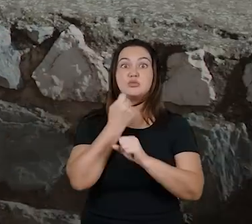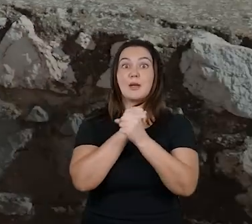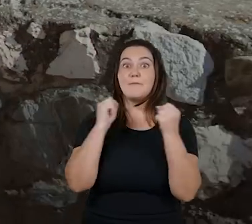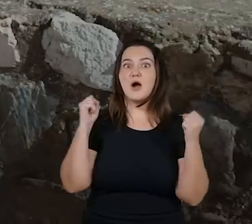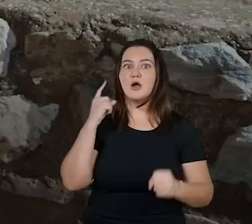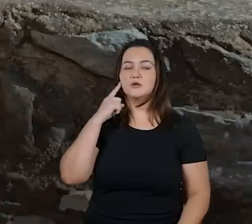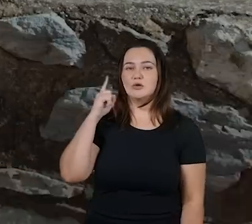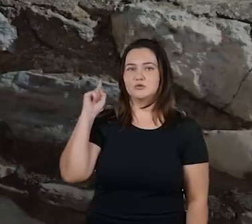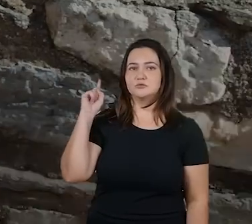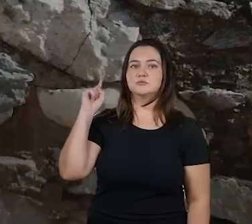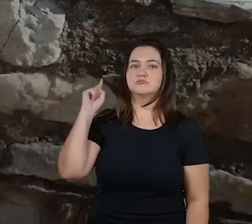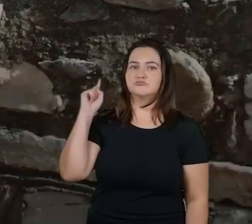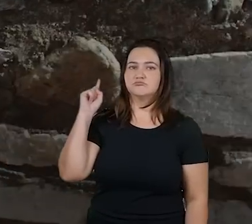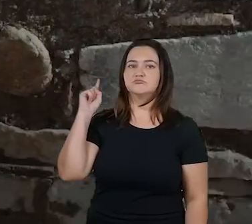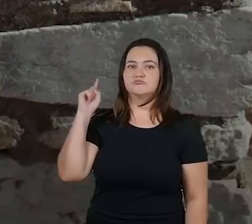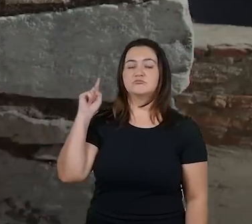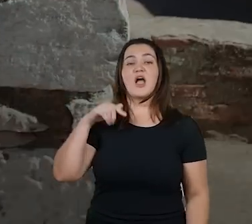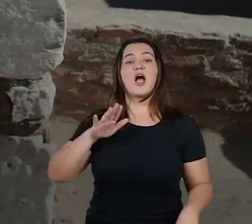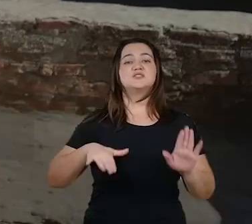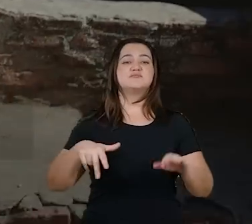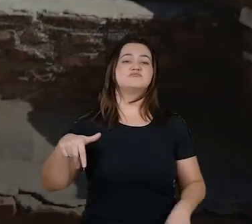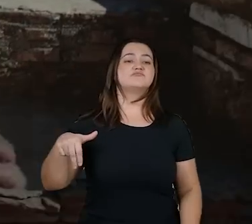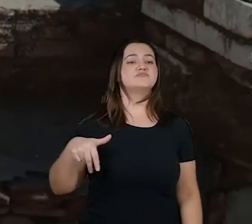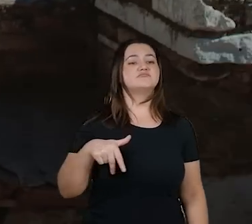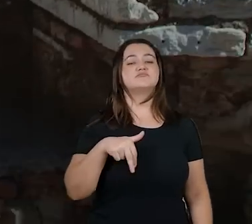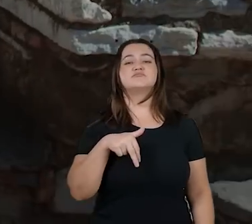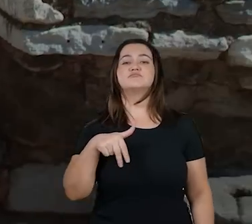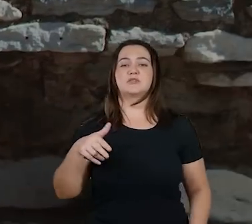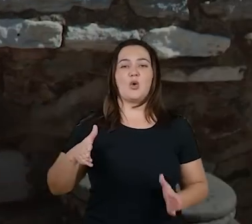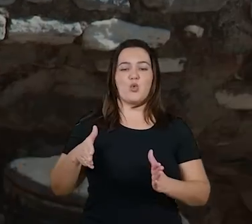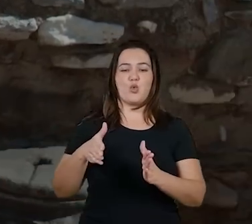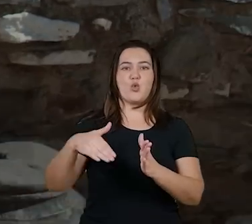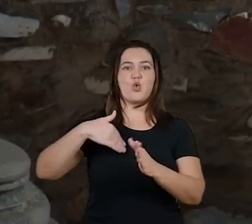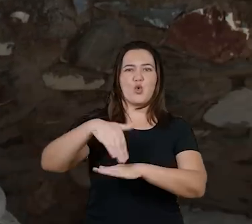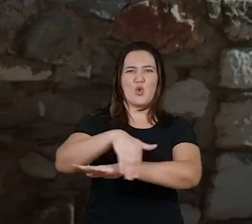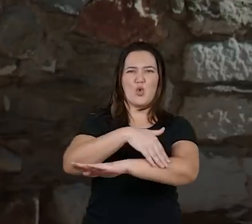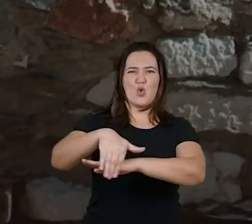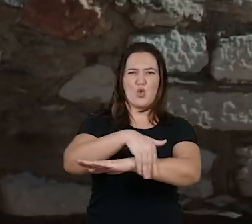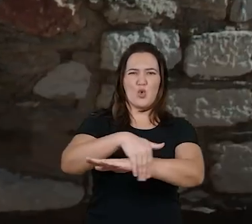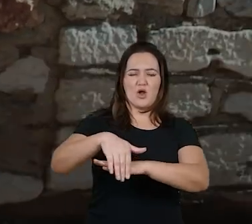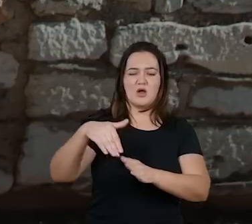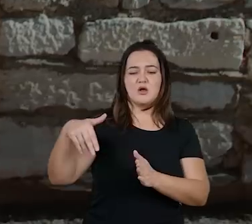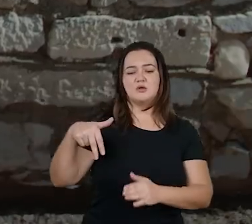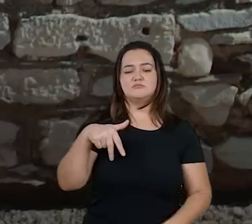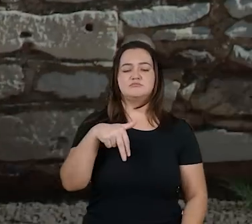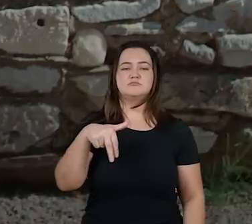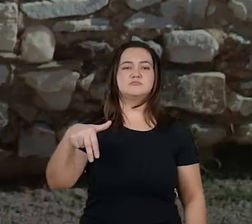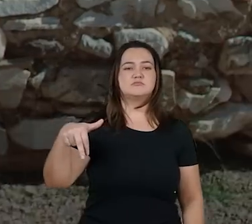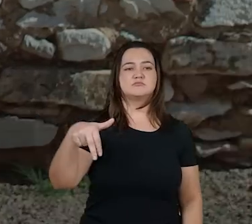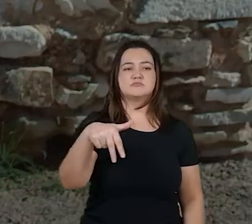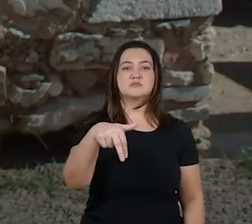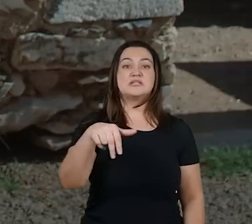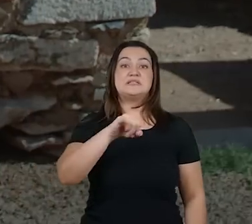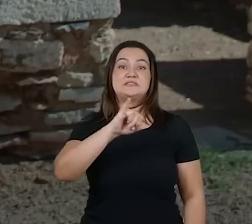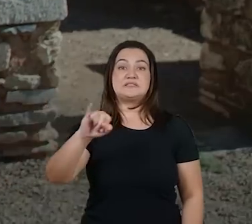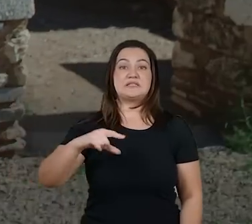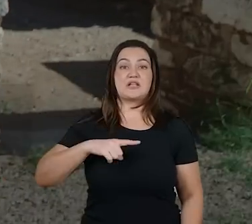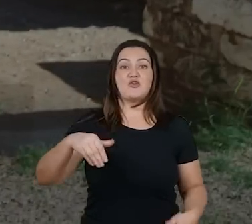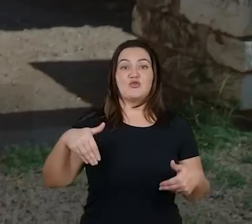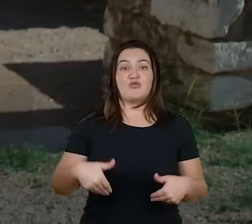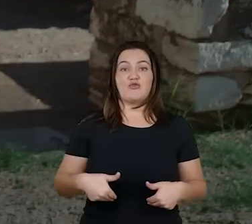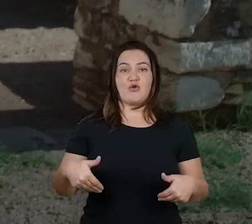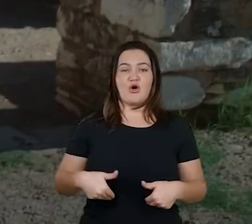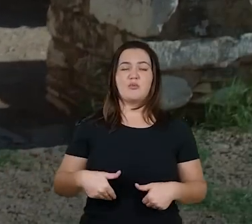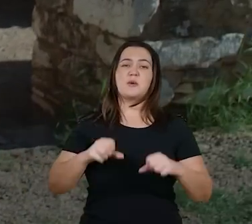dessa loja aqui. E se você estivesse andando por essa alameda de comércio da cidade de Sardes e